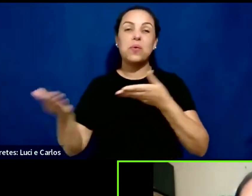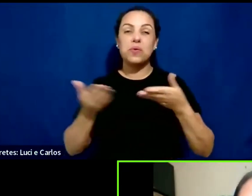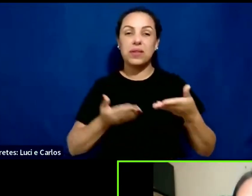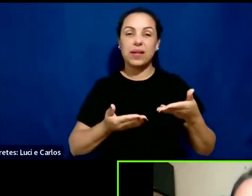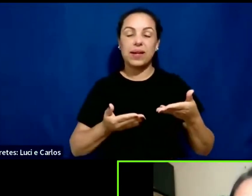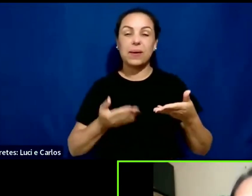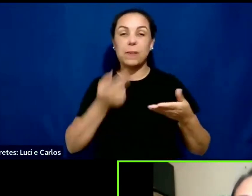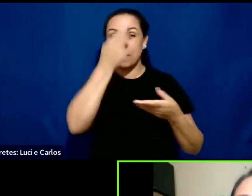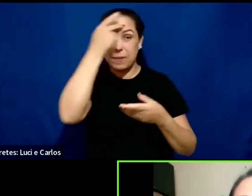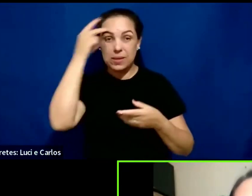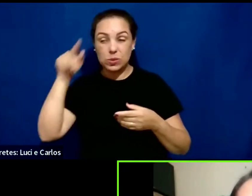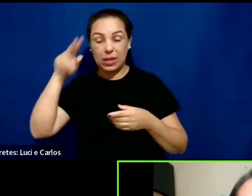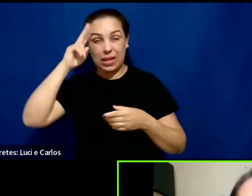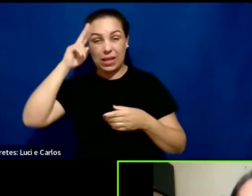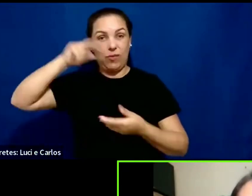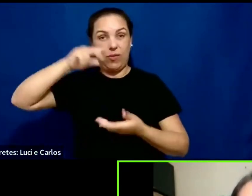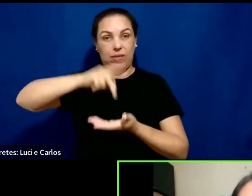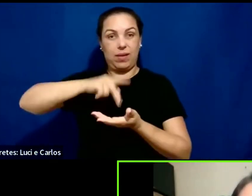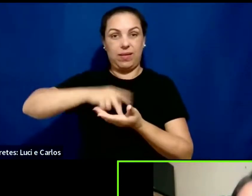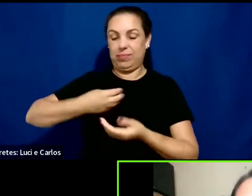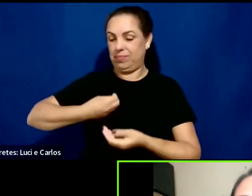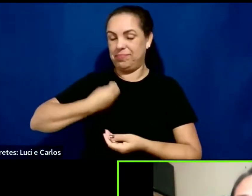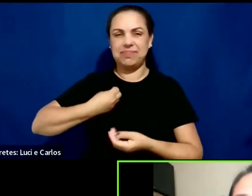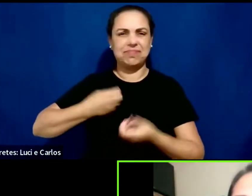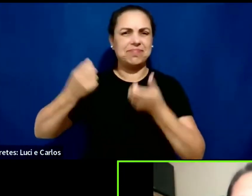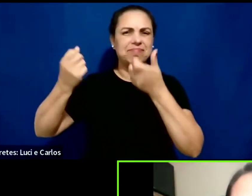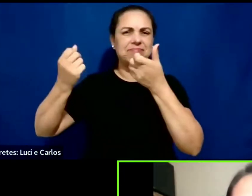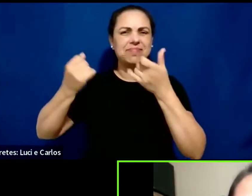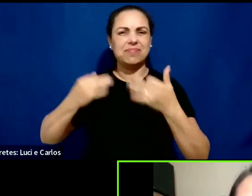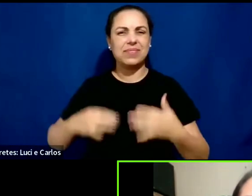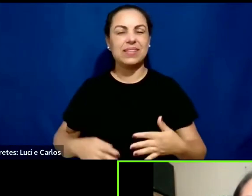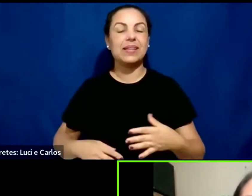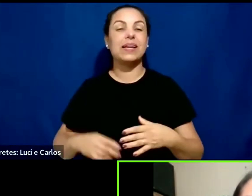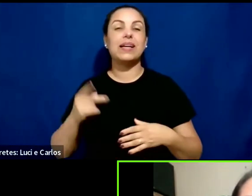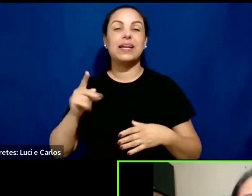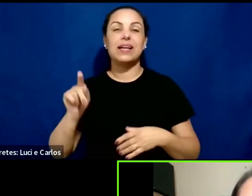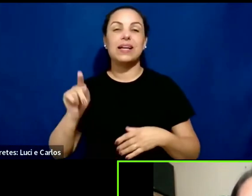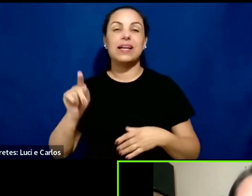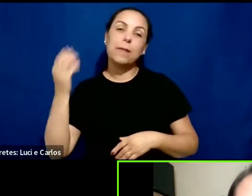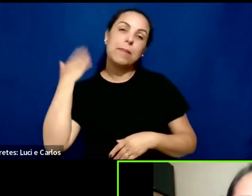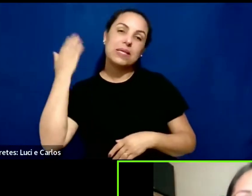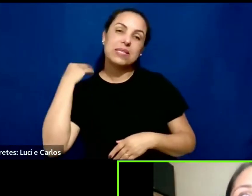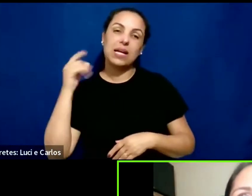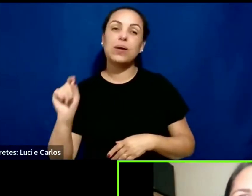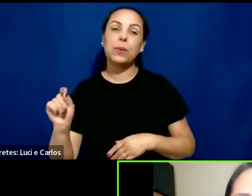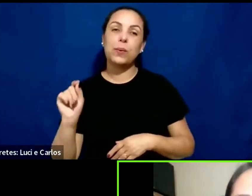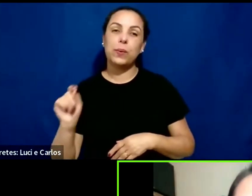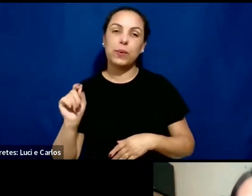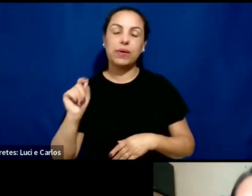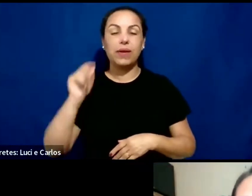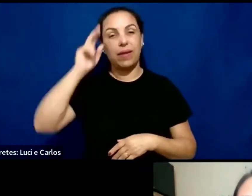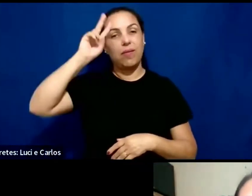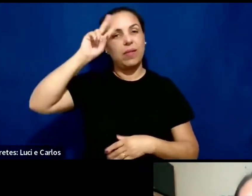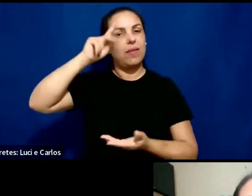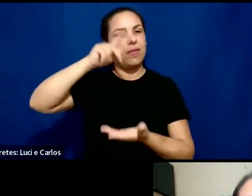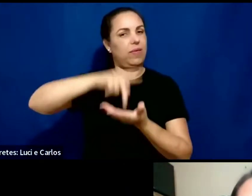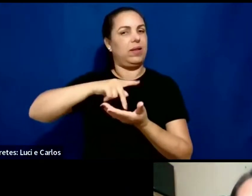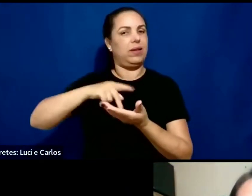que vai dar um depoimento, né? Porque a gente sempre gosta de ouvir esses depoimentos tão importantes.